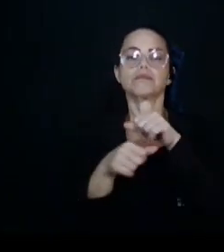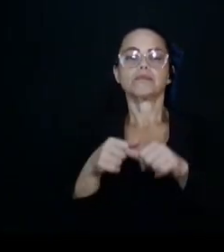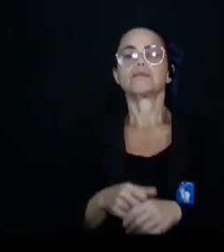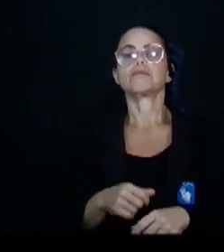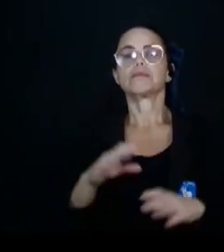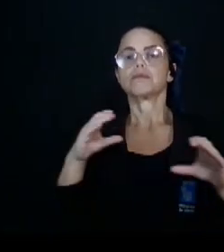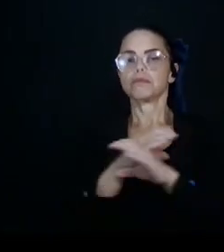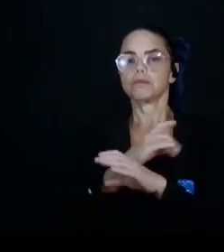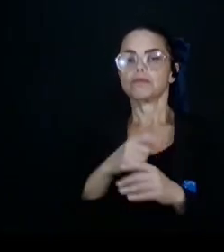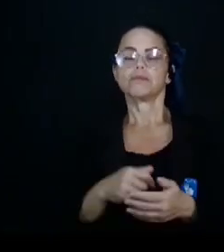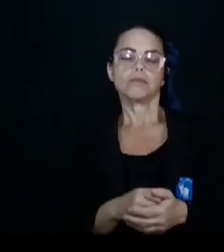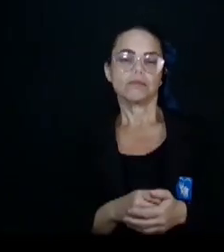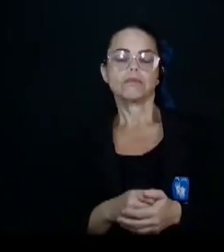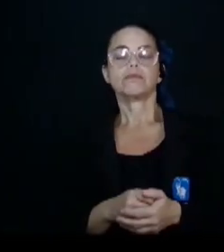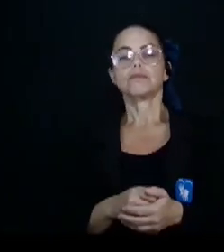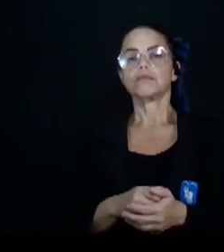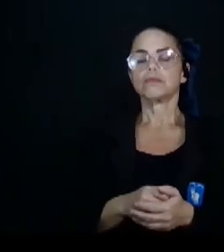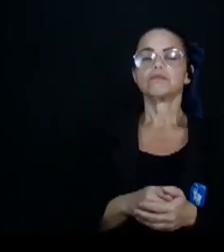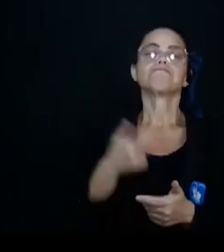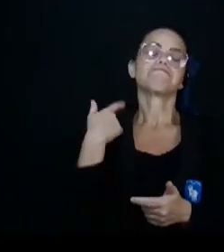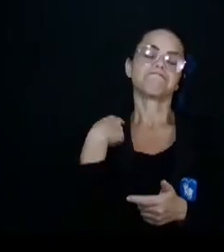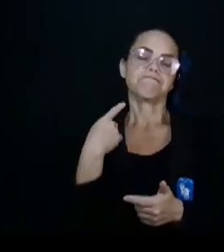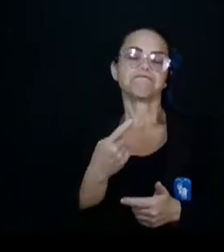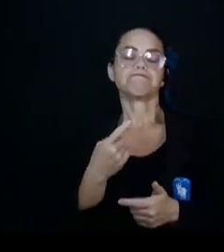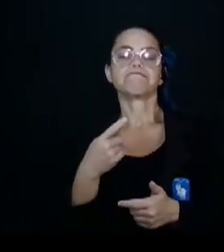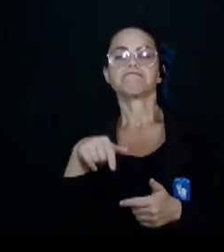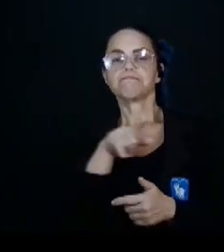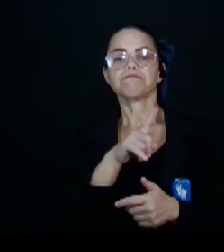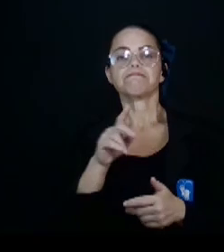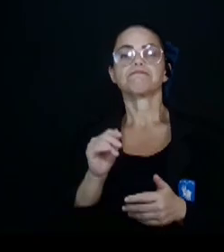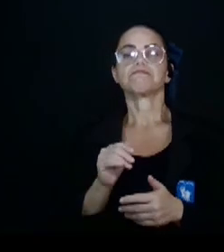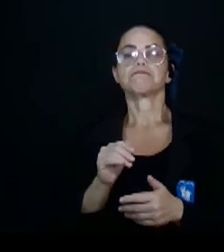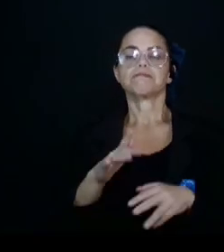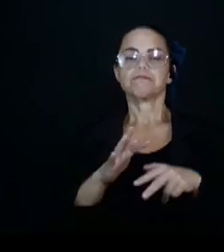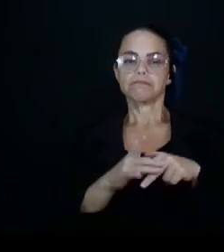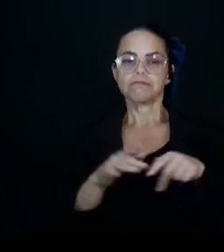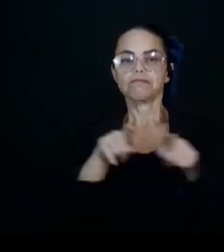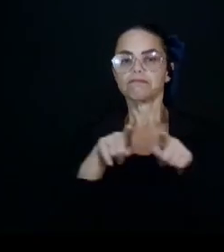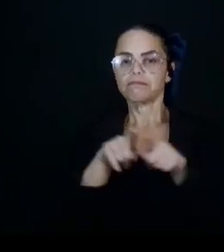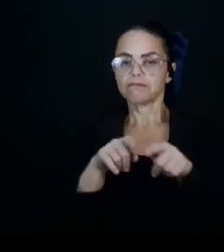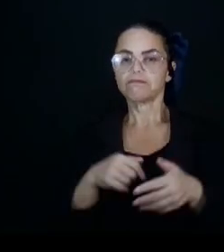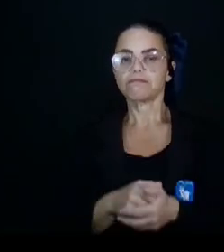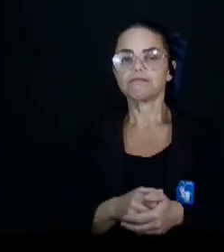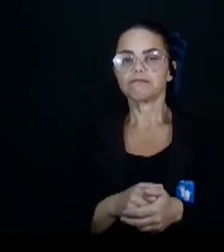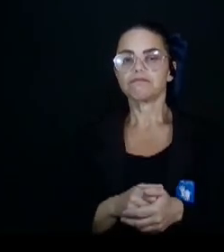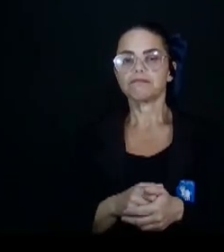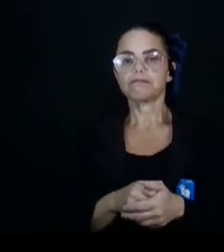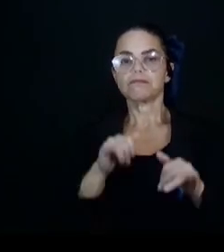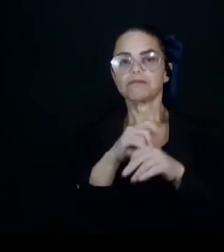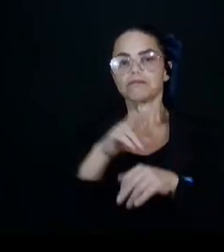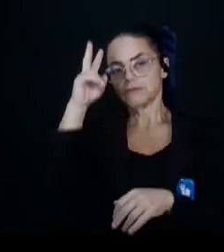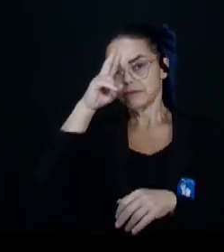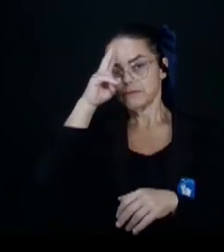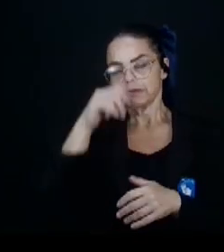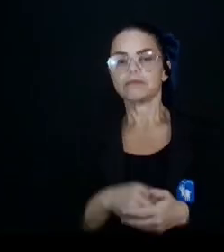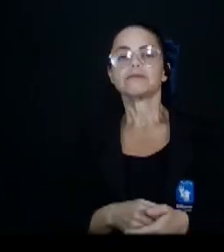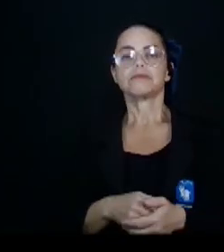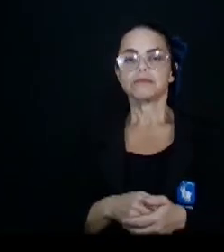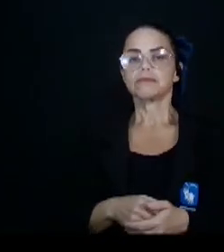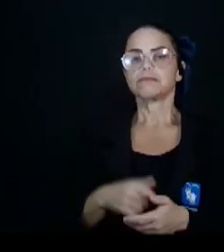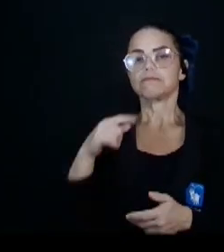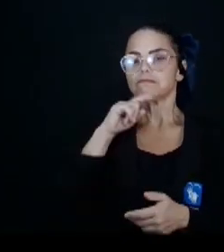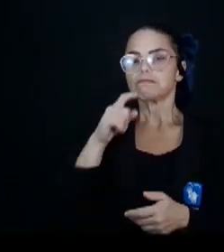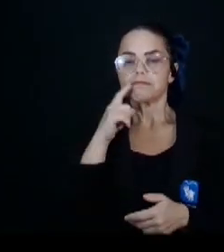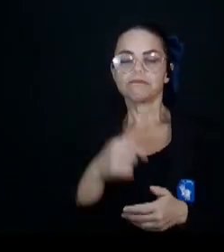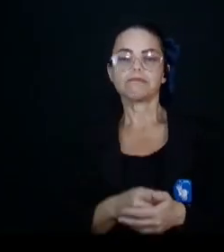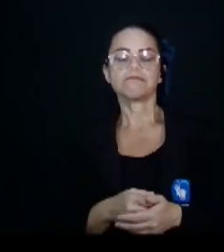o curso, né, desse paciente também, como você mencionou, às vezes é compatível e não consegue ali entrar em contato com